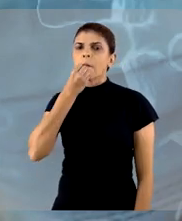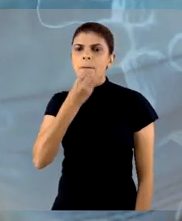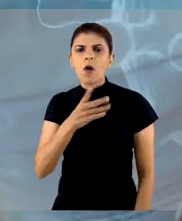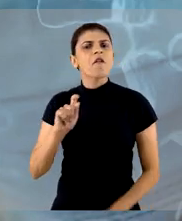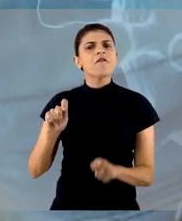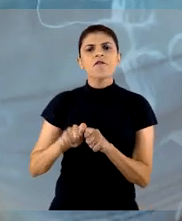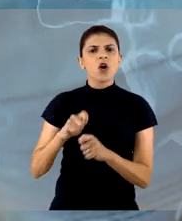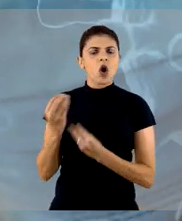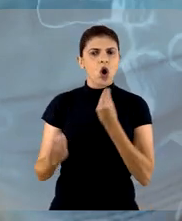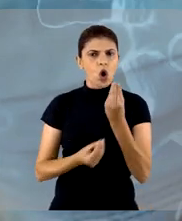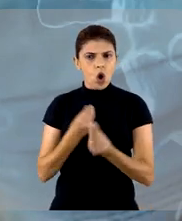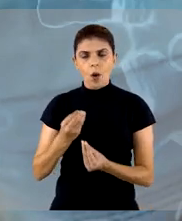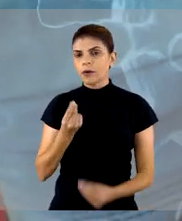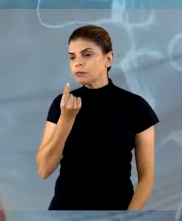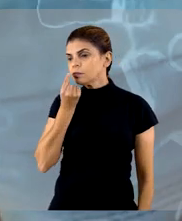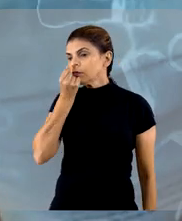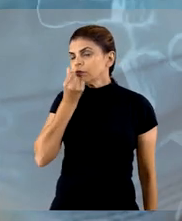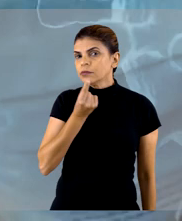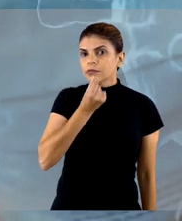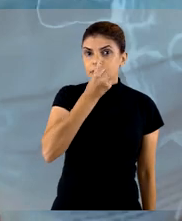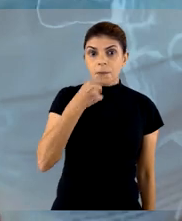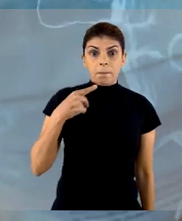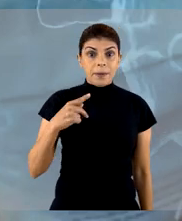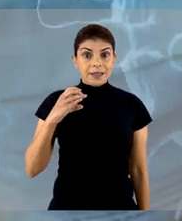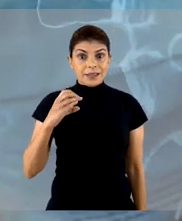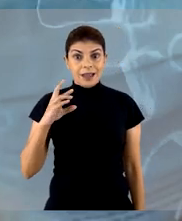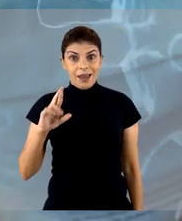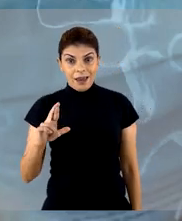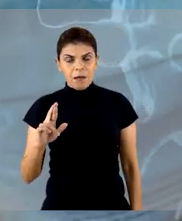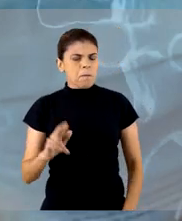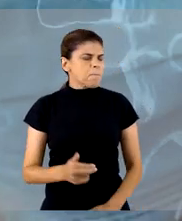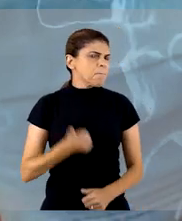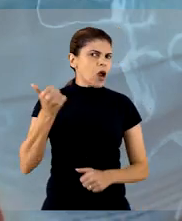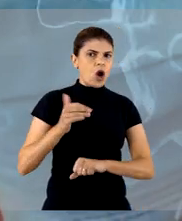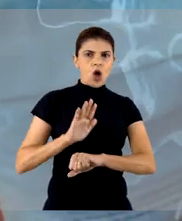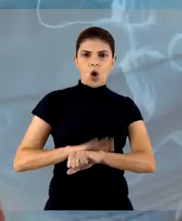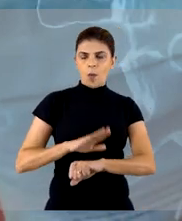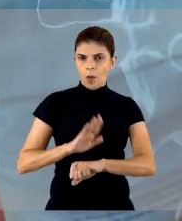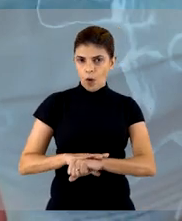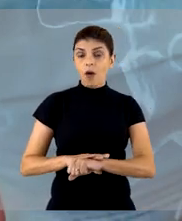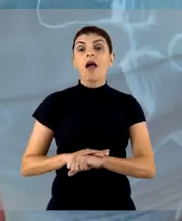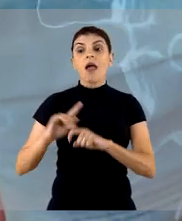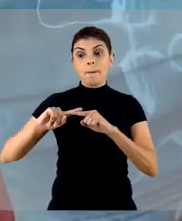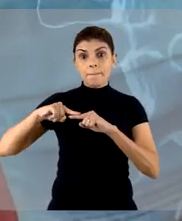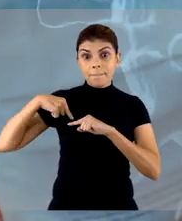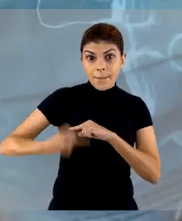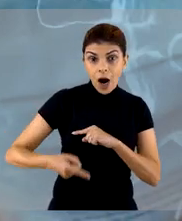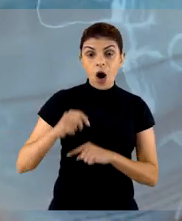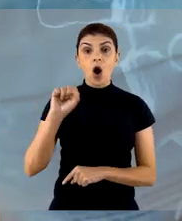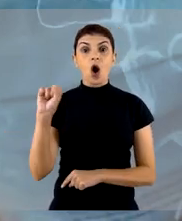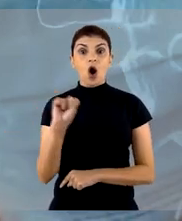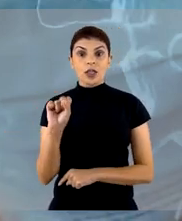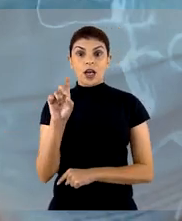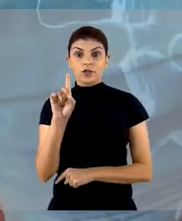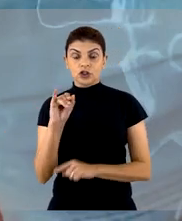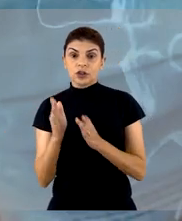gente faça a reação de PCR. Mas o melhor momento para se fazer o diagnóstico é do 8º ao